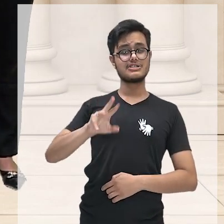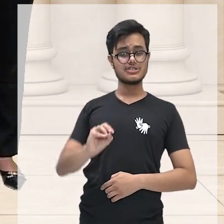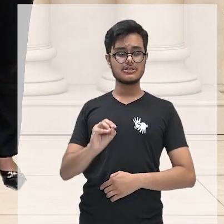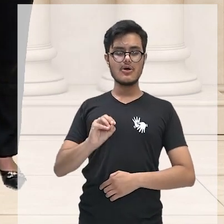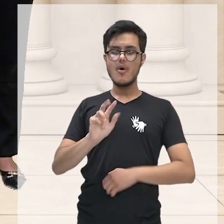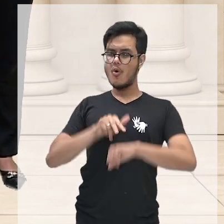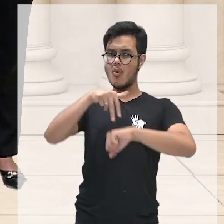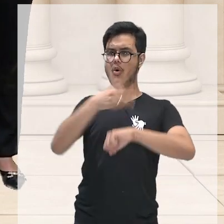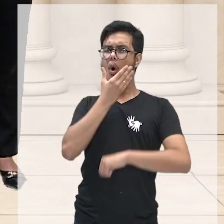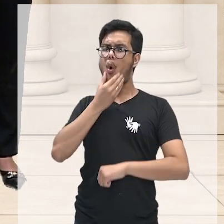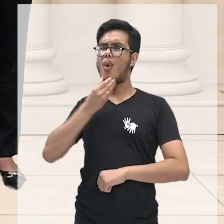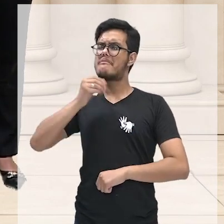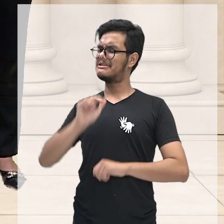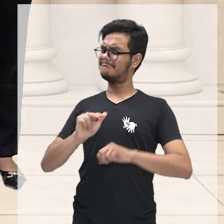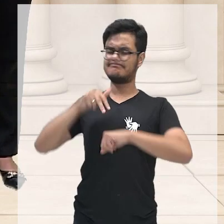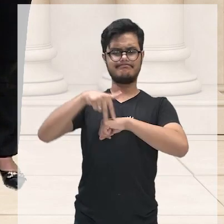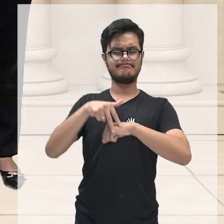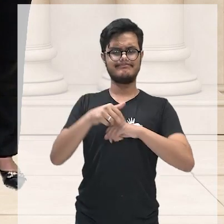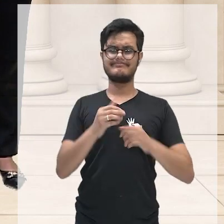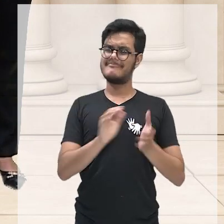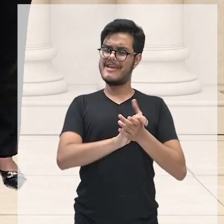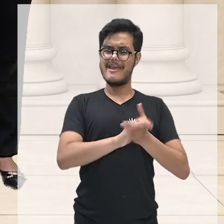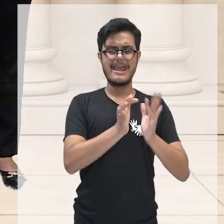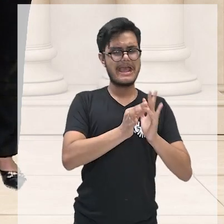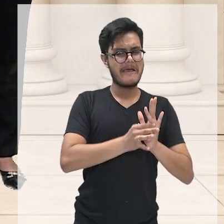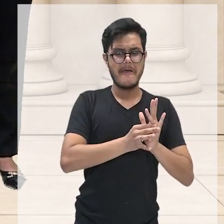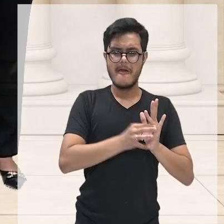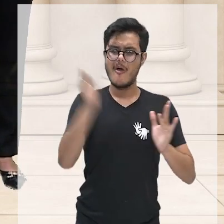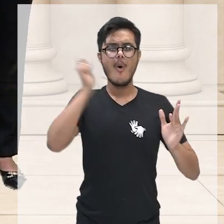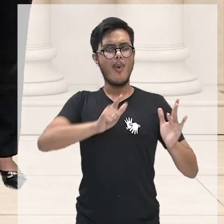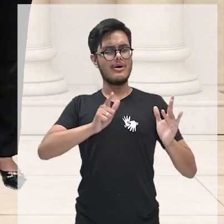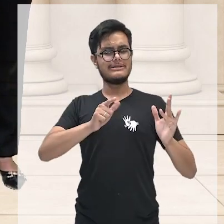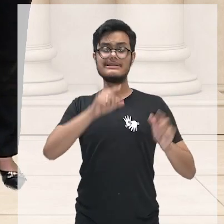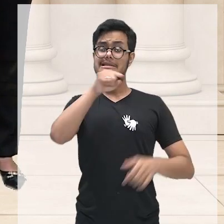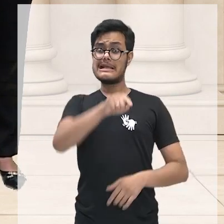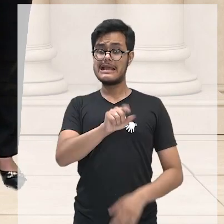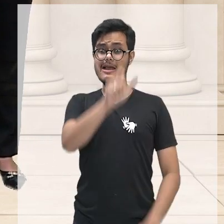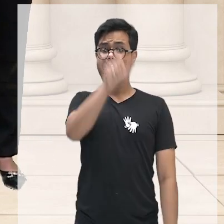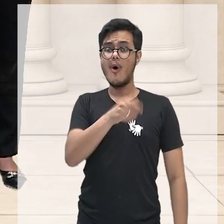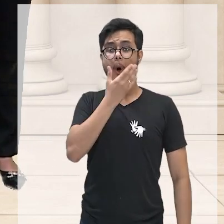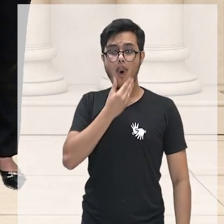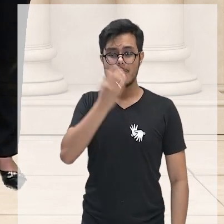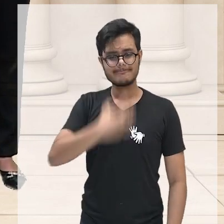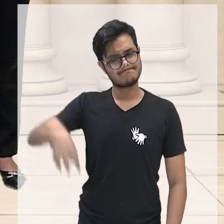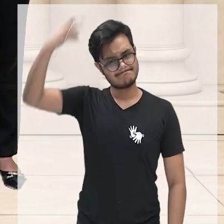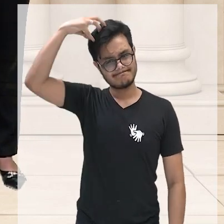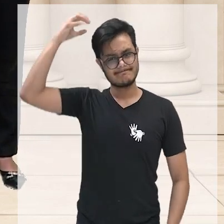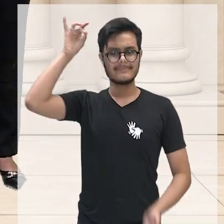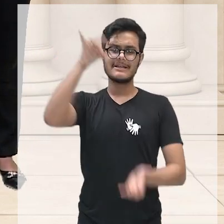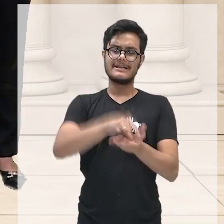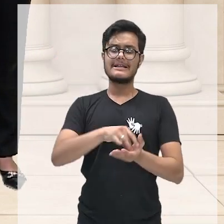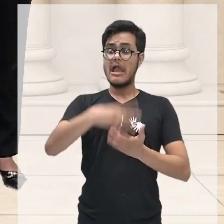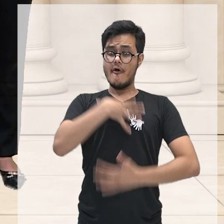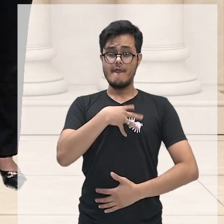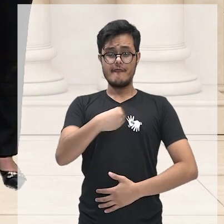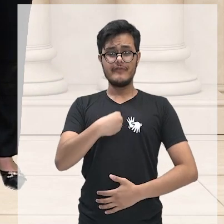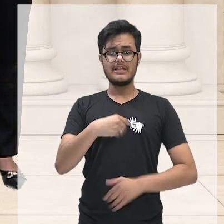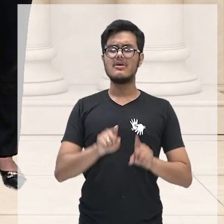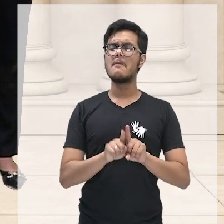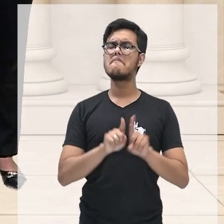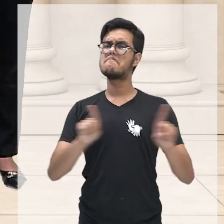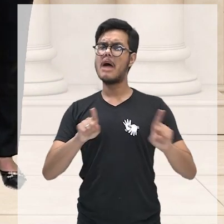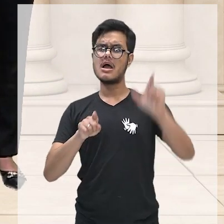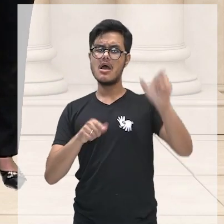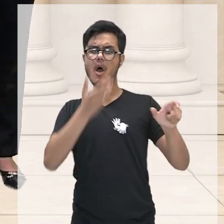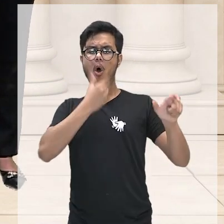venceu essa disputa e eh ele conseguiu casar com Lavinha tiveram filhos mas Eneias